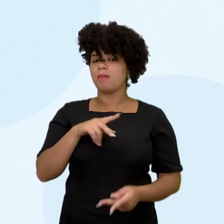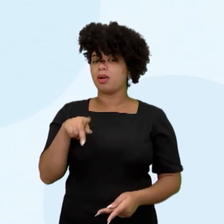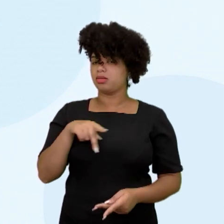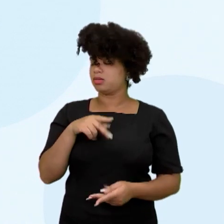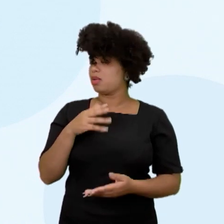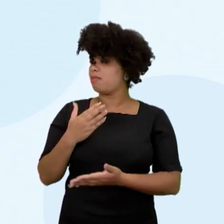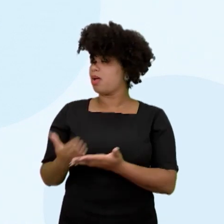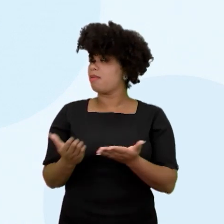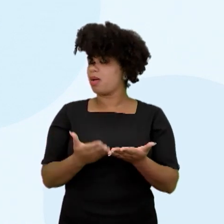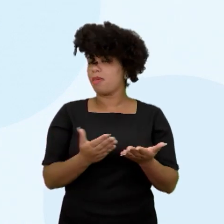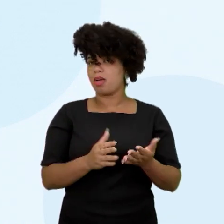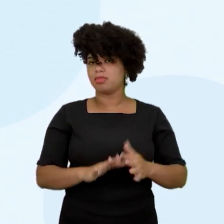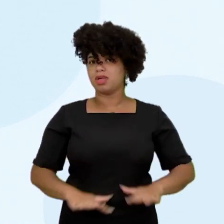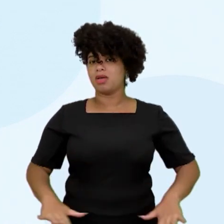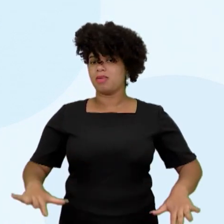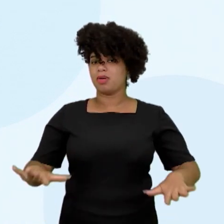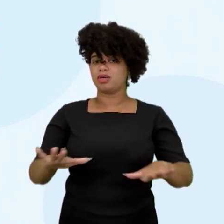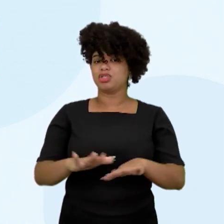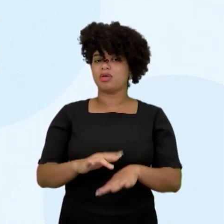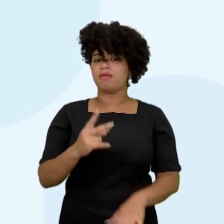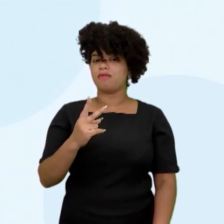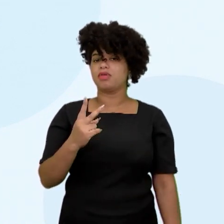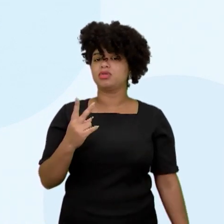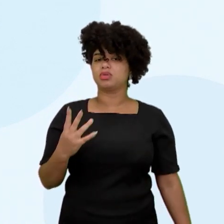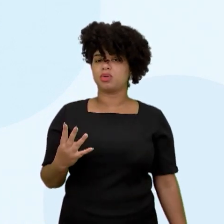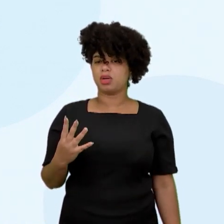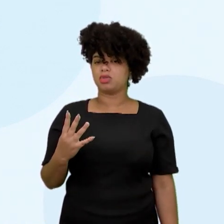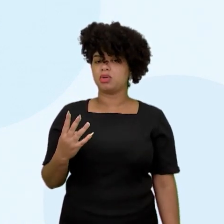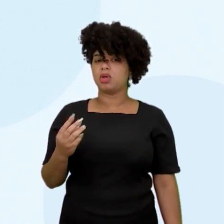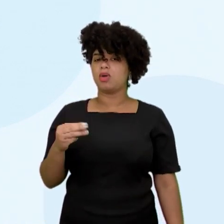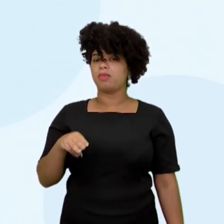de solo fértil todos os anos. Até